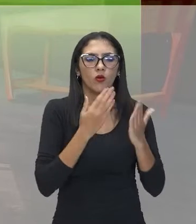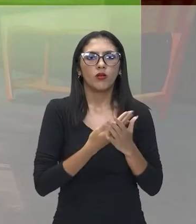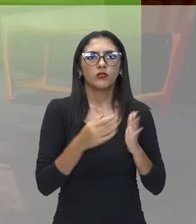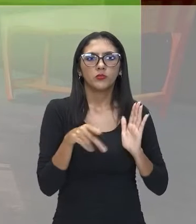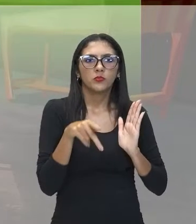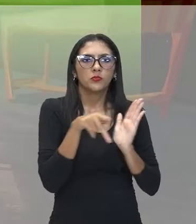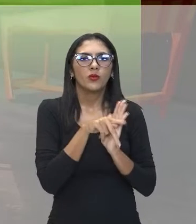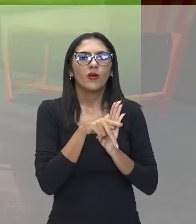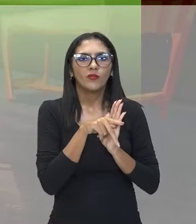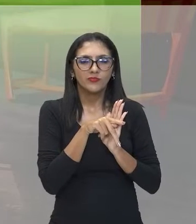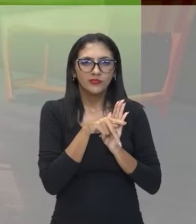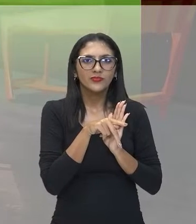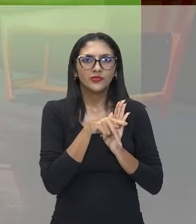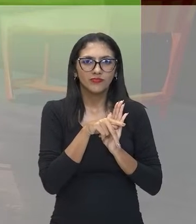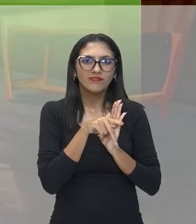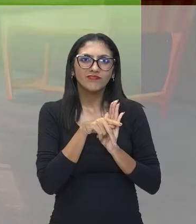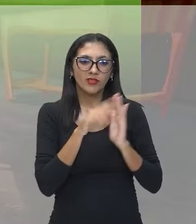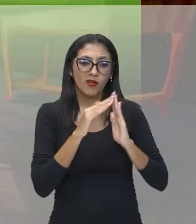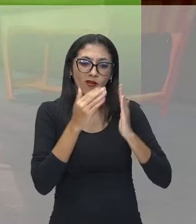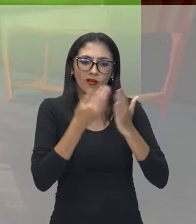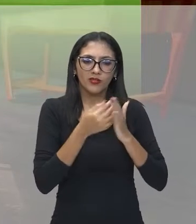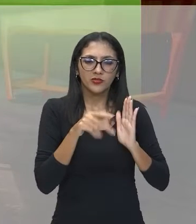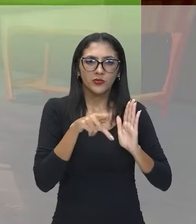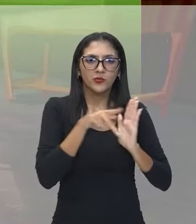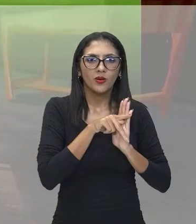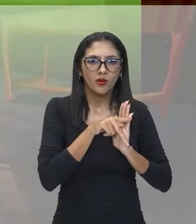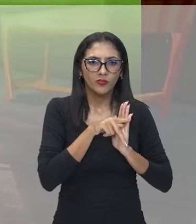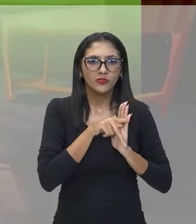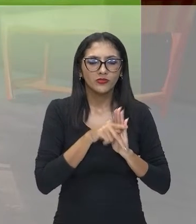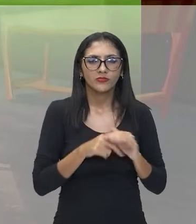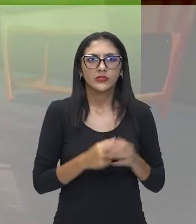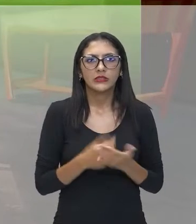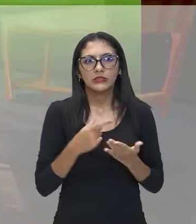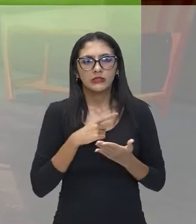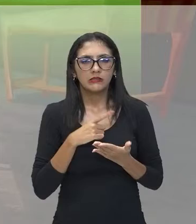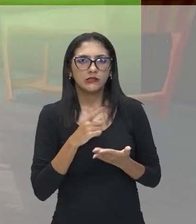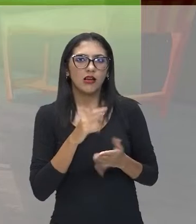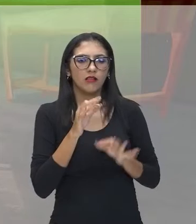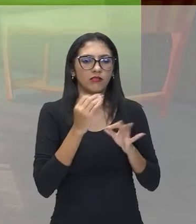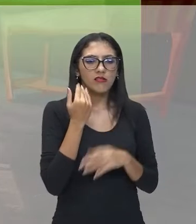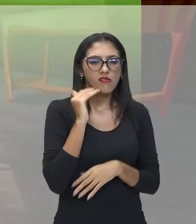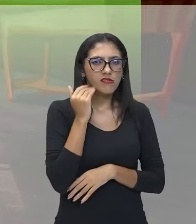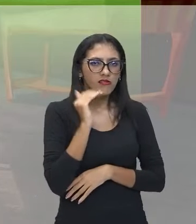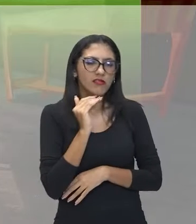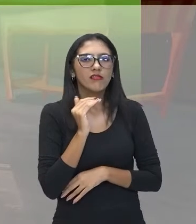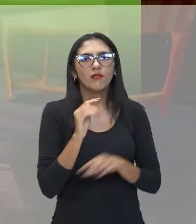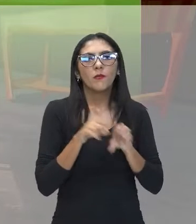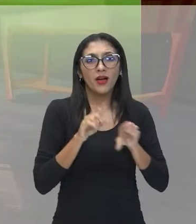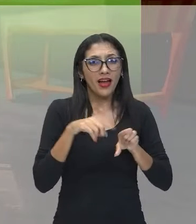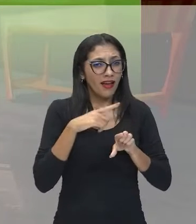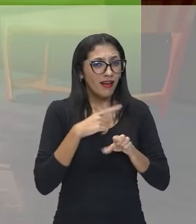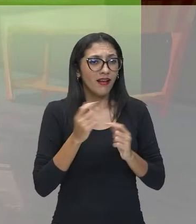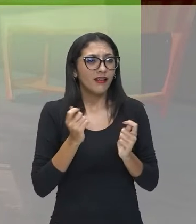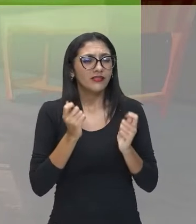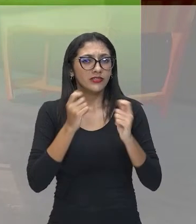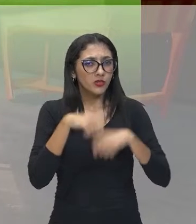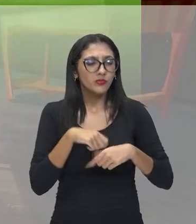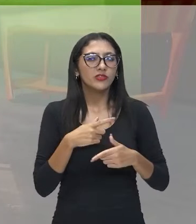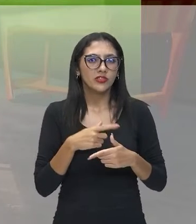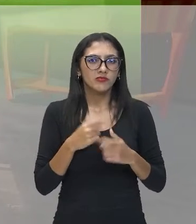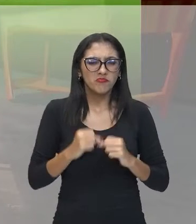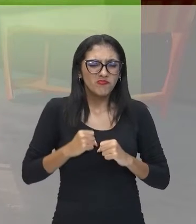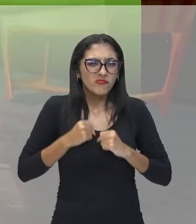acabou virando ali dono de escola. A escola era precária, né, por conta das condições, mas ele acabou, né, tendo